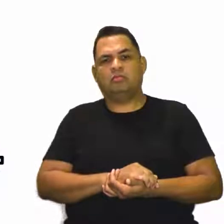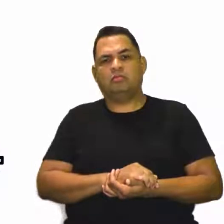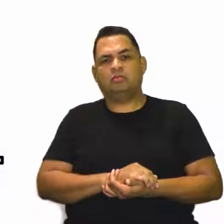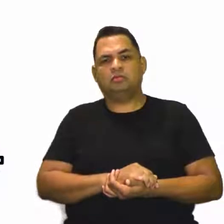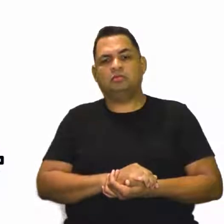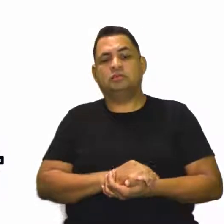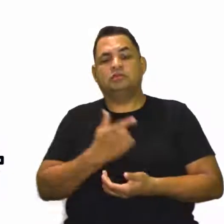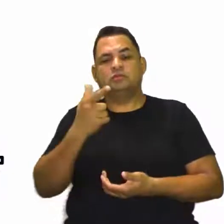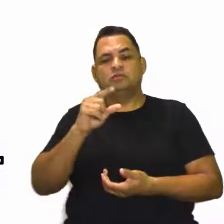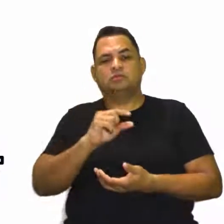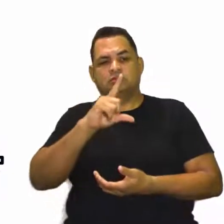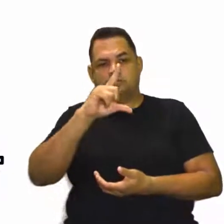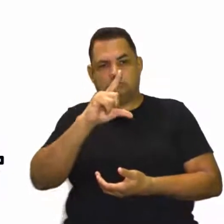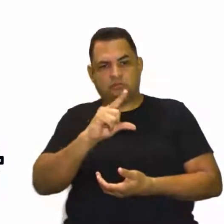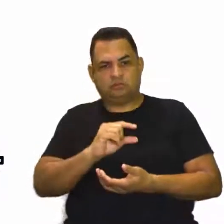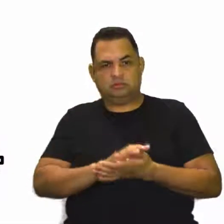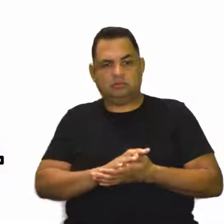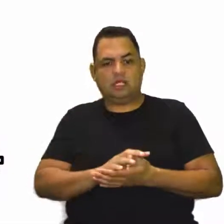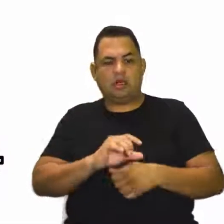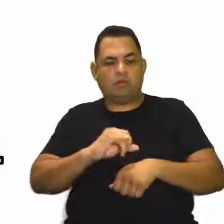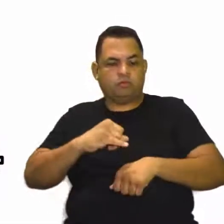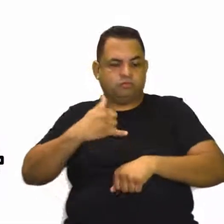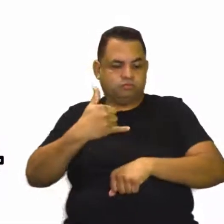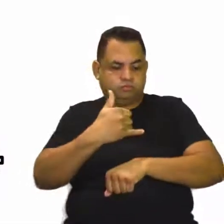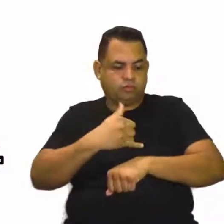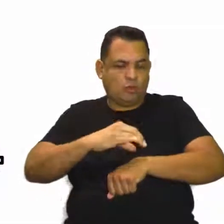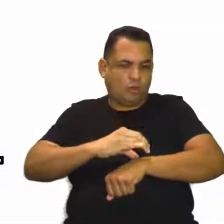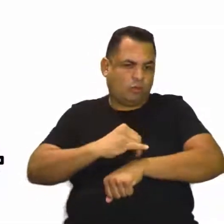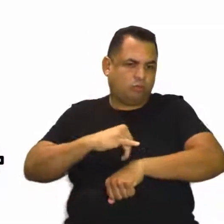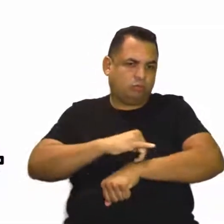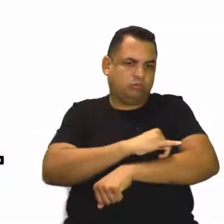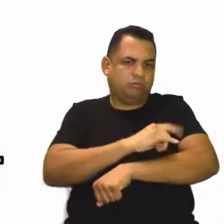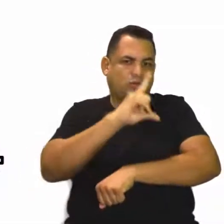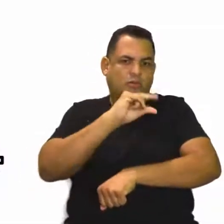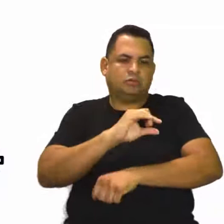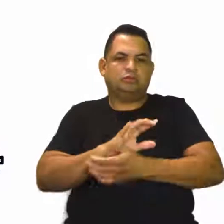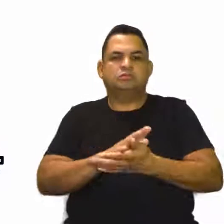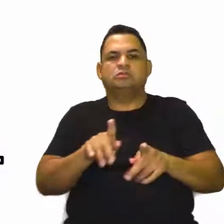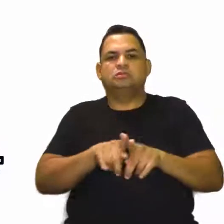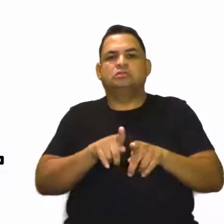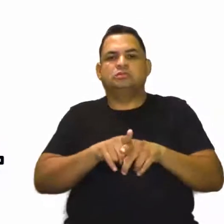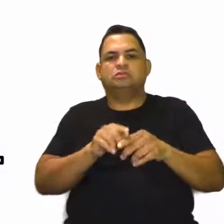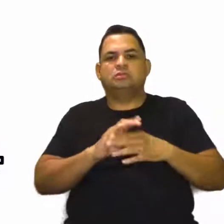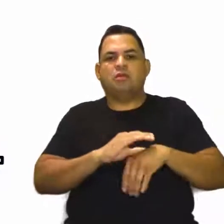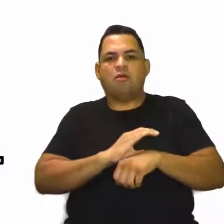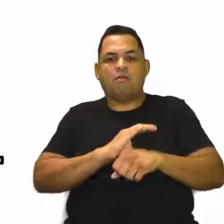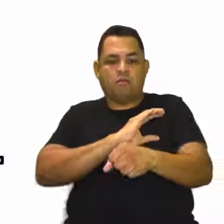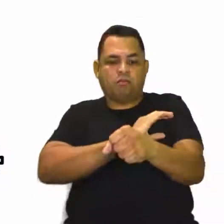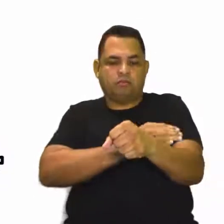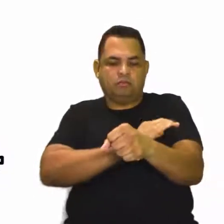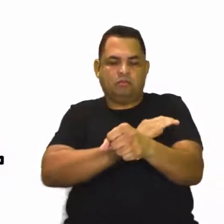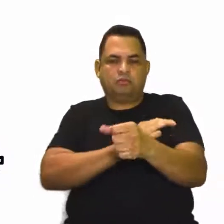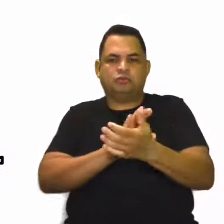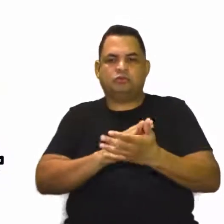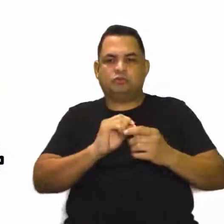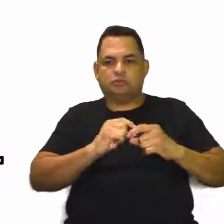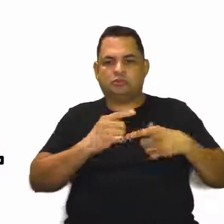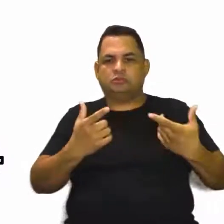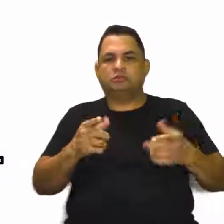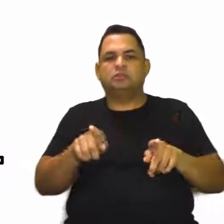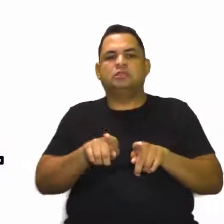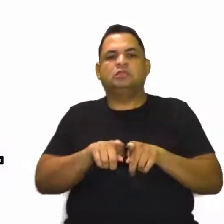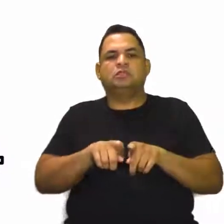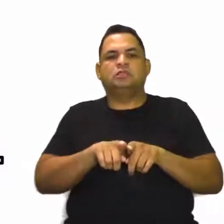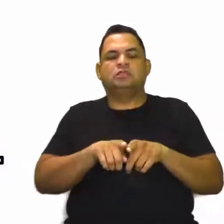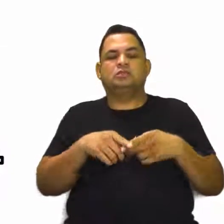consegue reduzir a quantidade de gordura do corpo, consegue também aumentar a sua massa muscular, a sua massa magra,